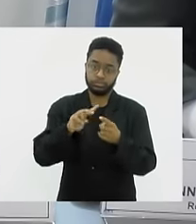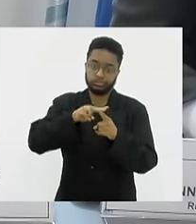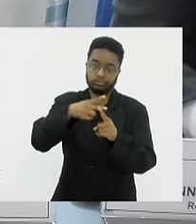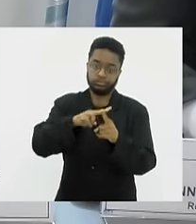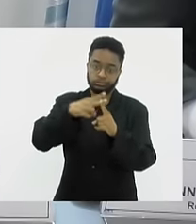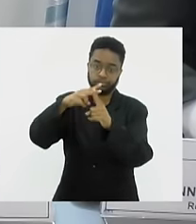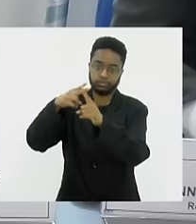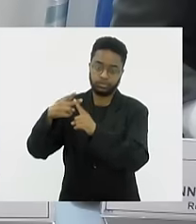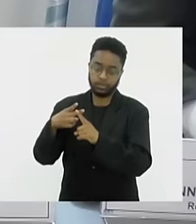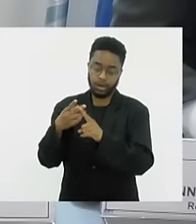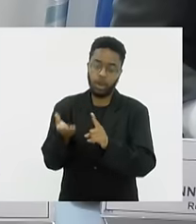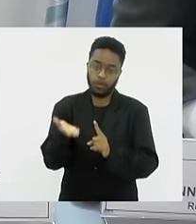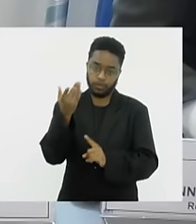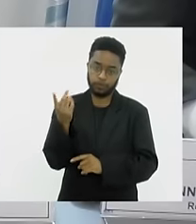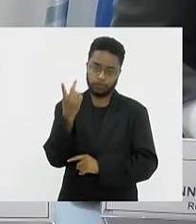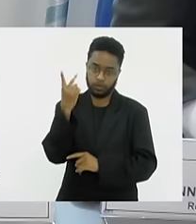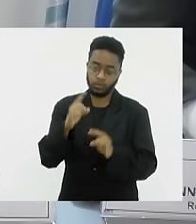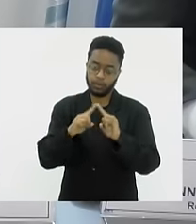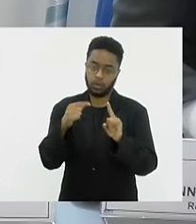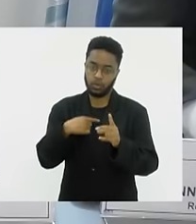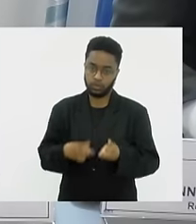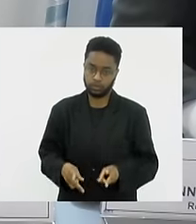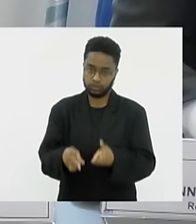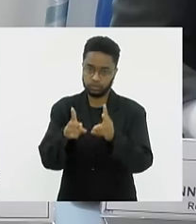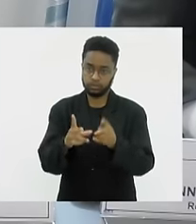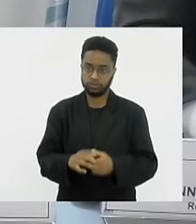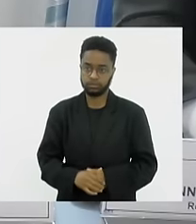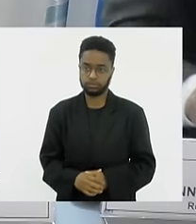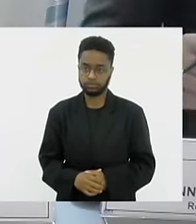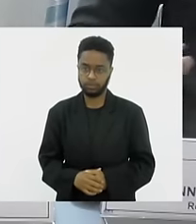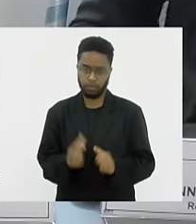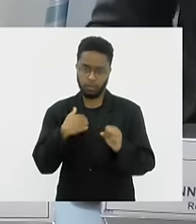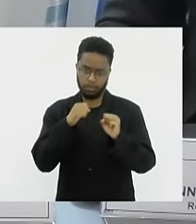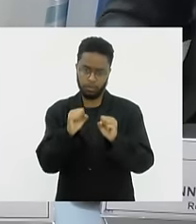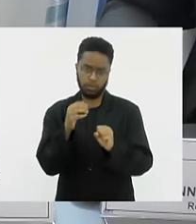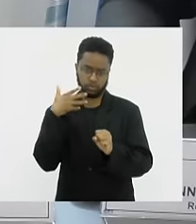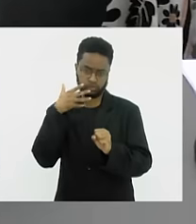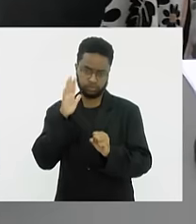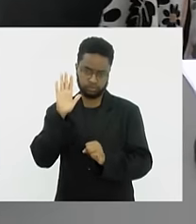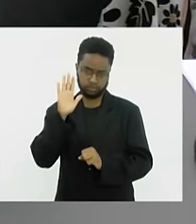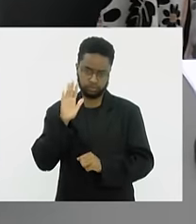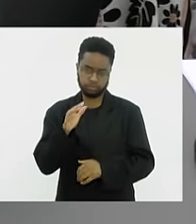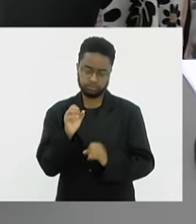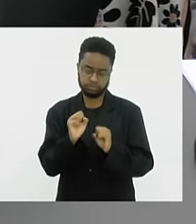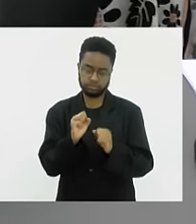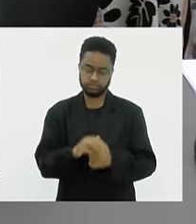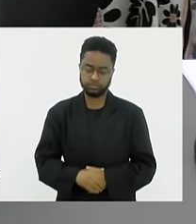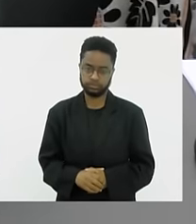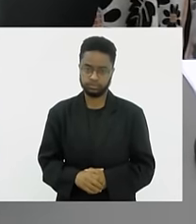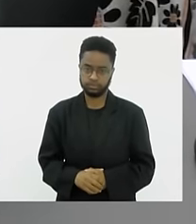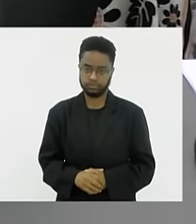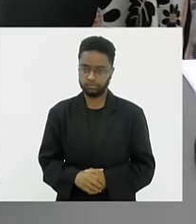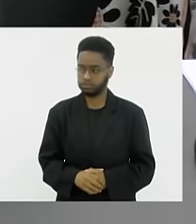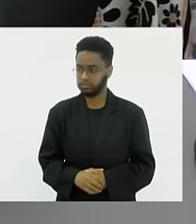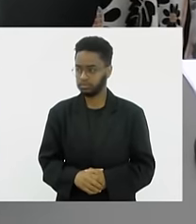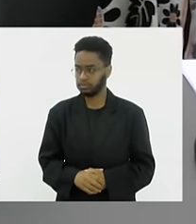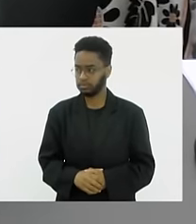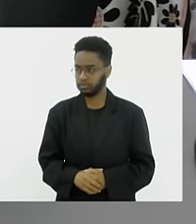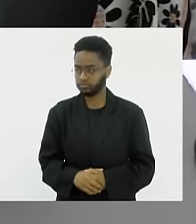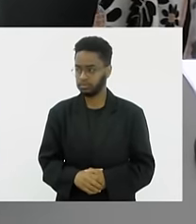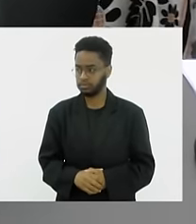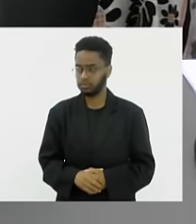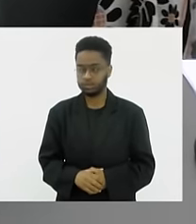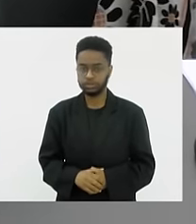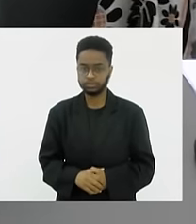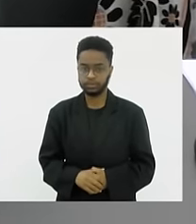vai crescendo. Mas eu vou além, presidente. O senhor permite? Pois não. É, terminou o contrato formalmente